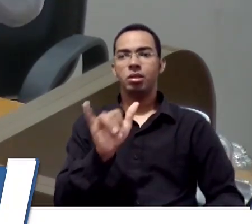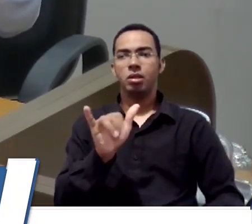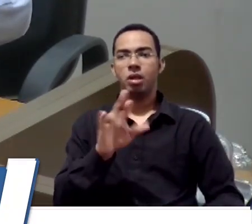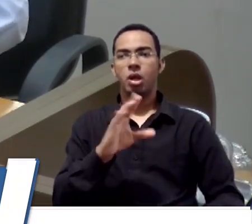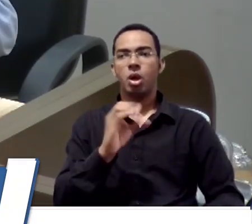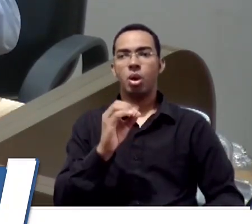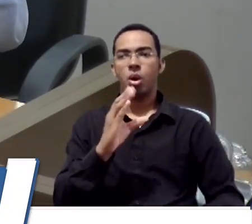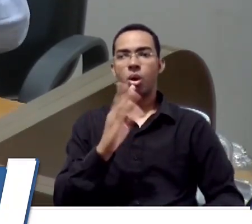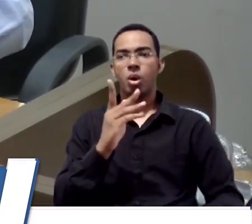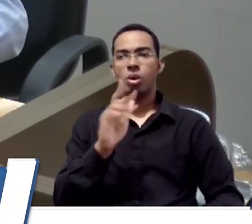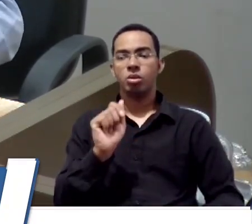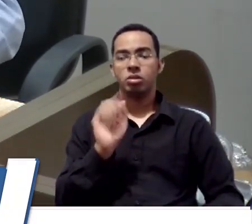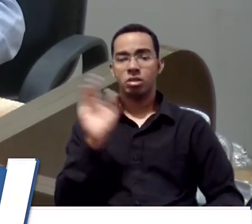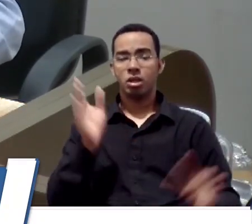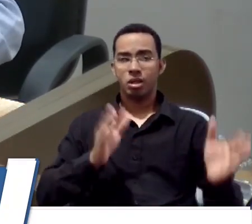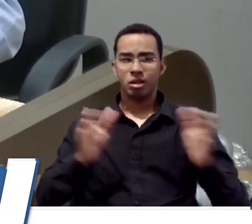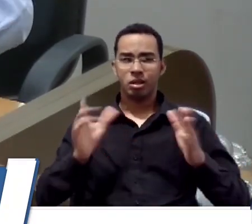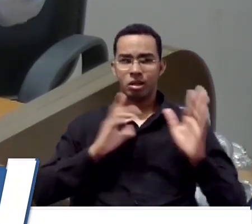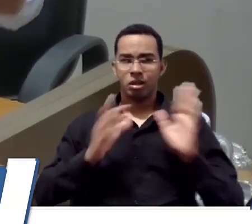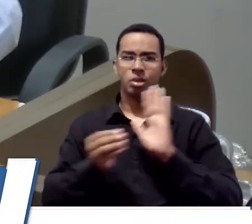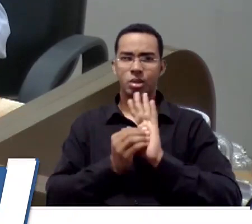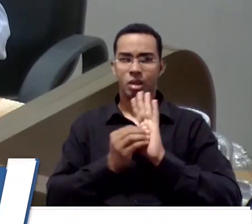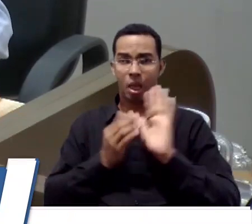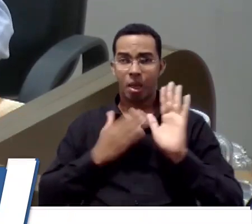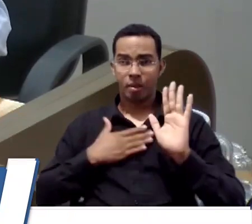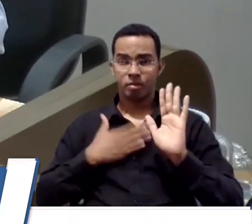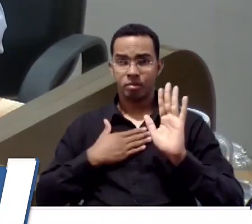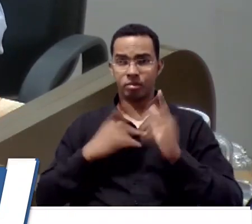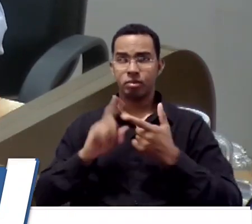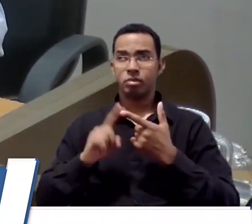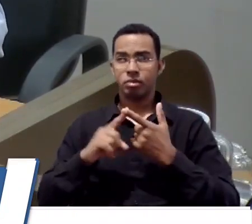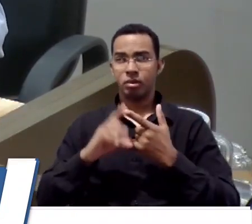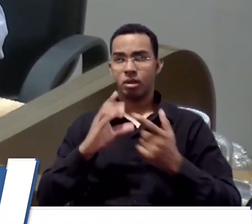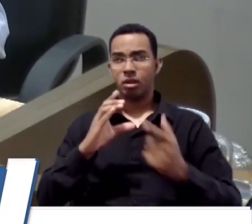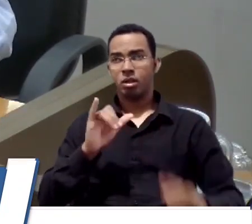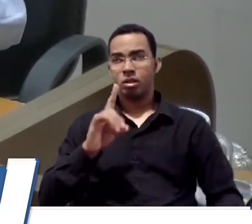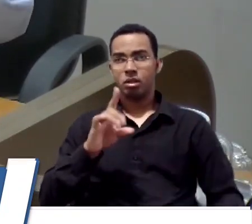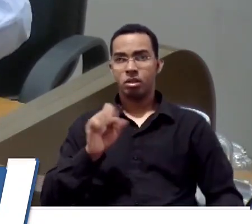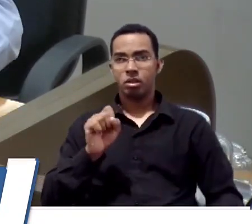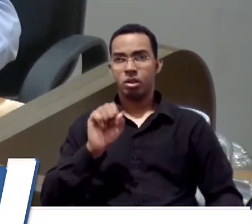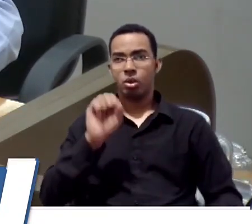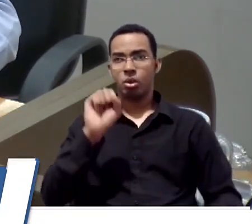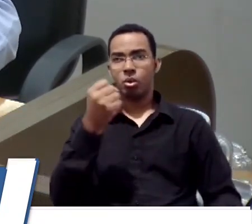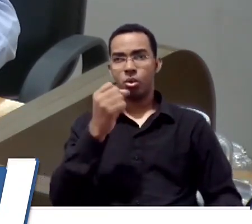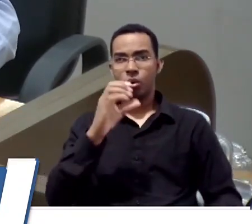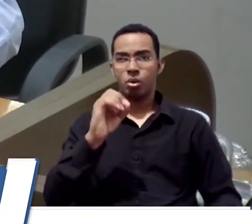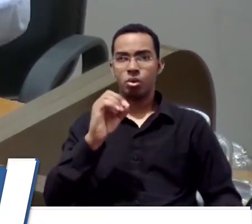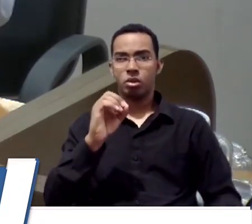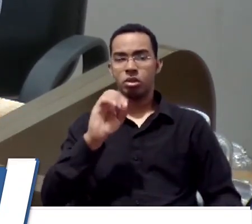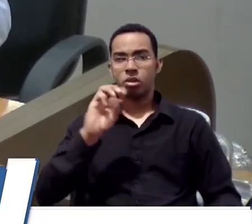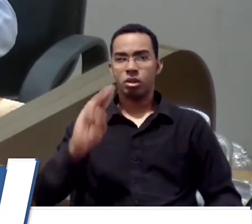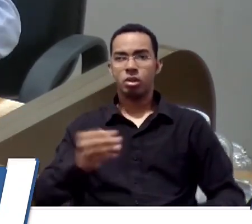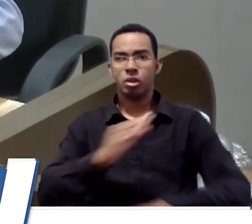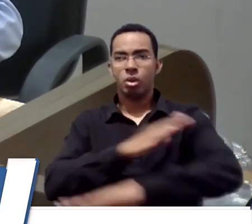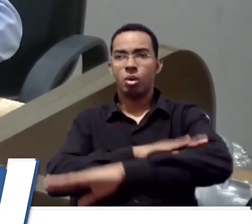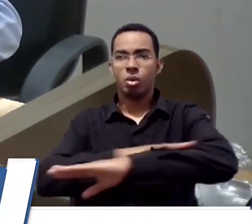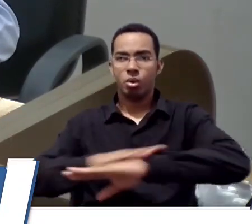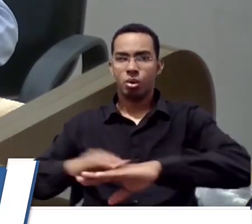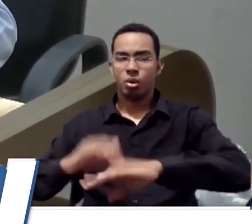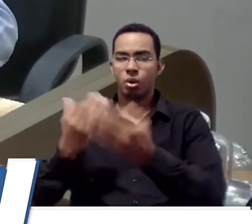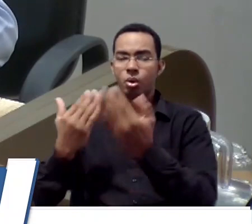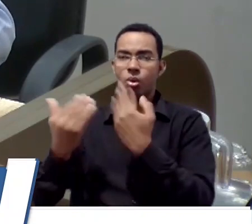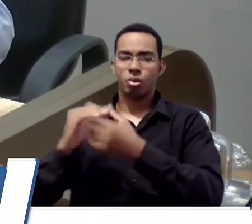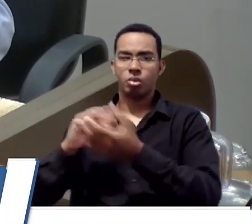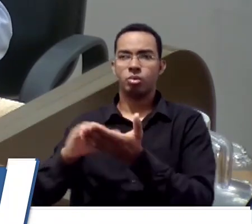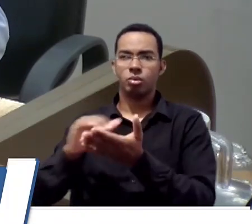Inclusive, na época, tem uma emenda que era minha, o Sidney Rocha pediu aí 30 milhões para recapear a cidade, foi conversar com o secretário de